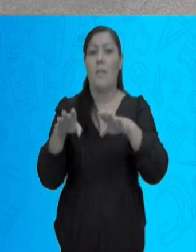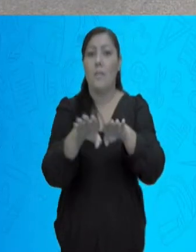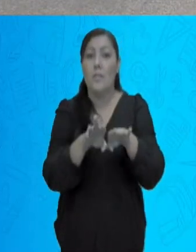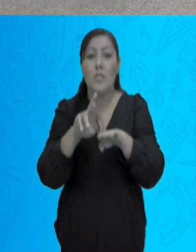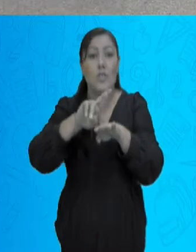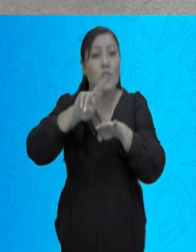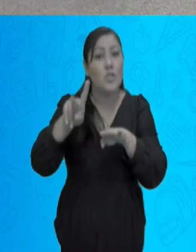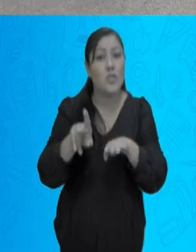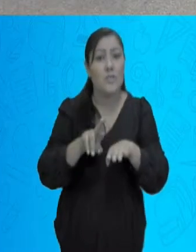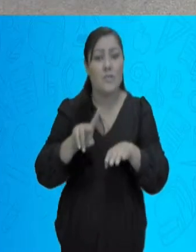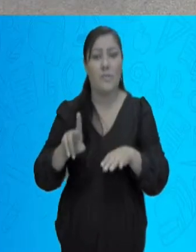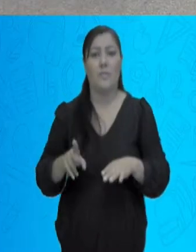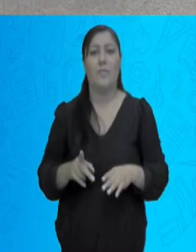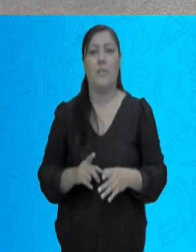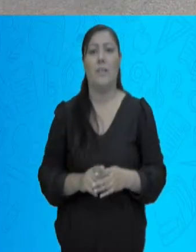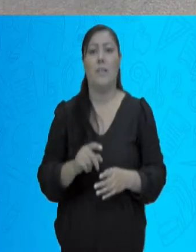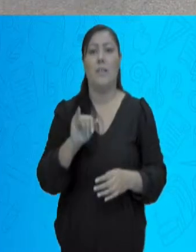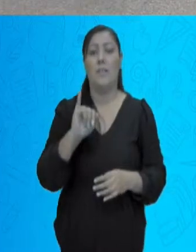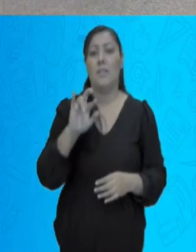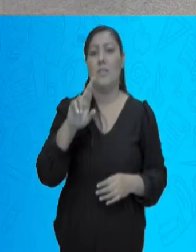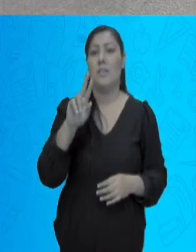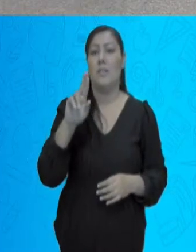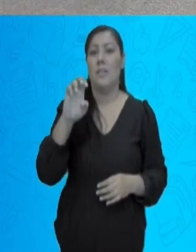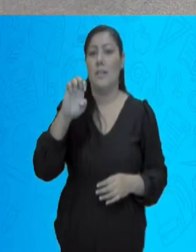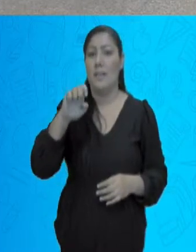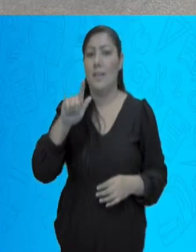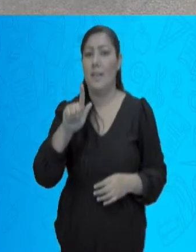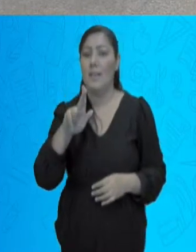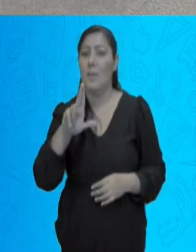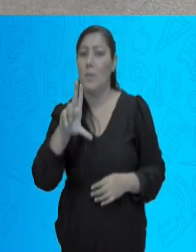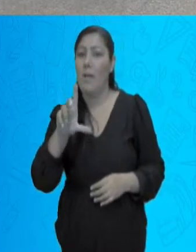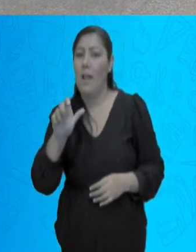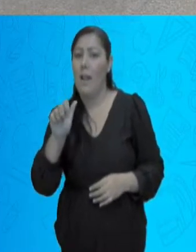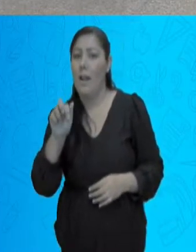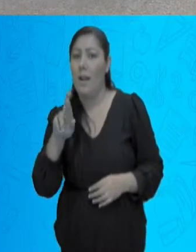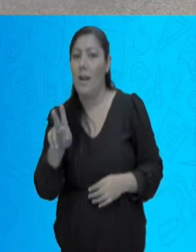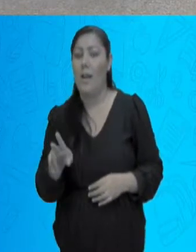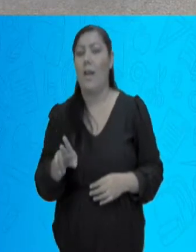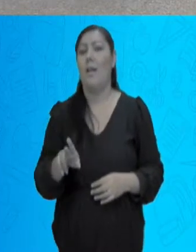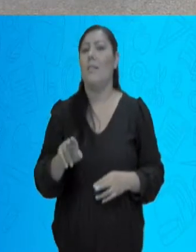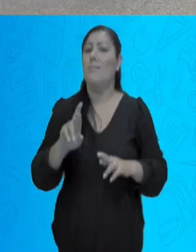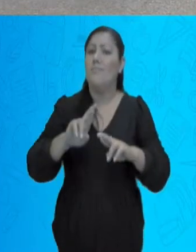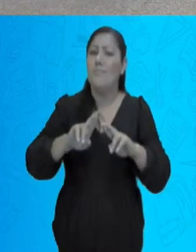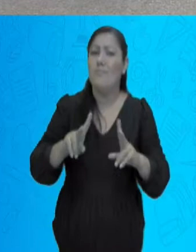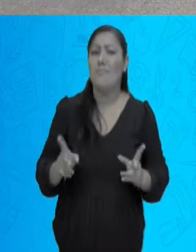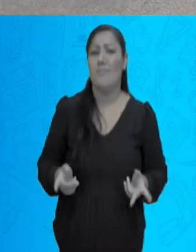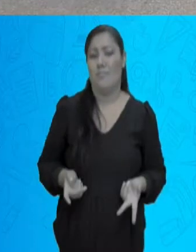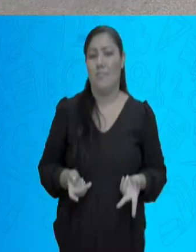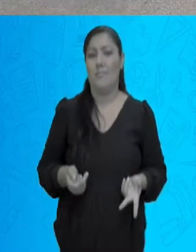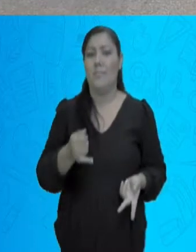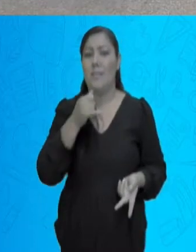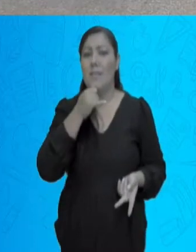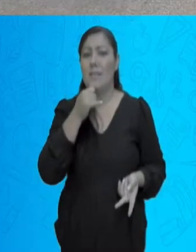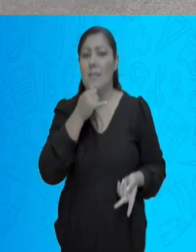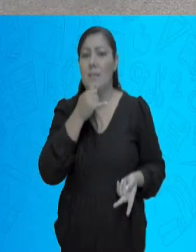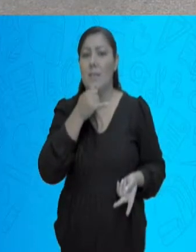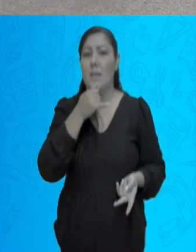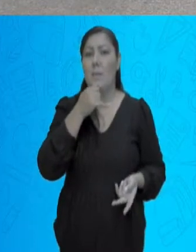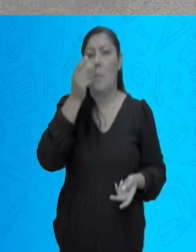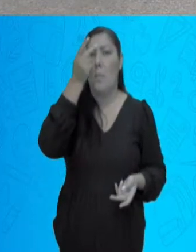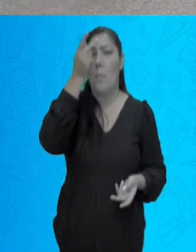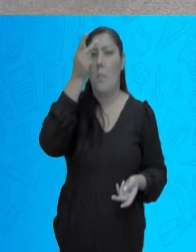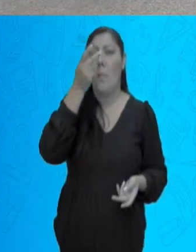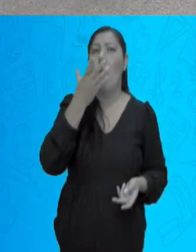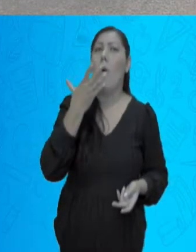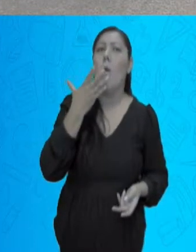Você já deve ter observado que uma criança entre 4 a 5 anos, quando vai